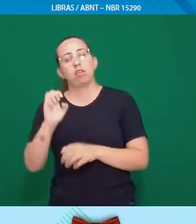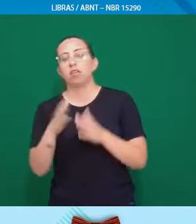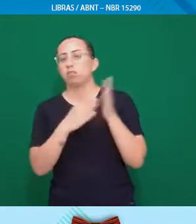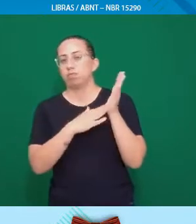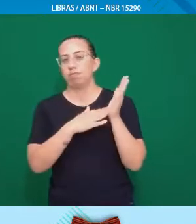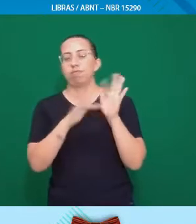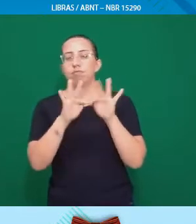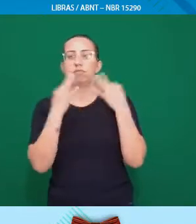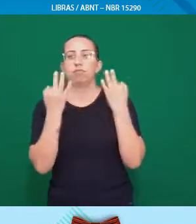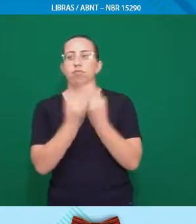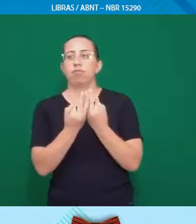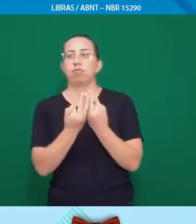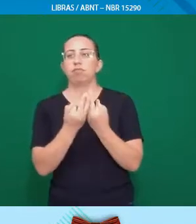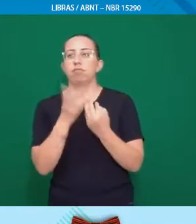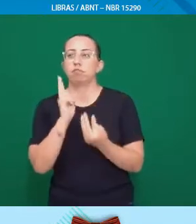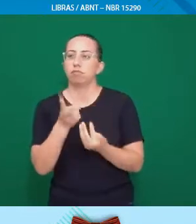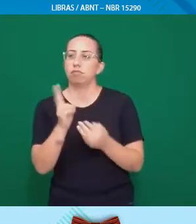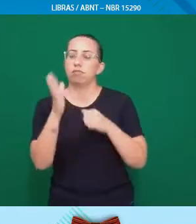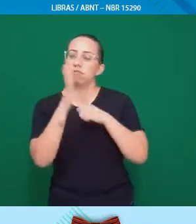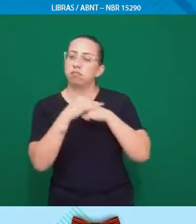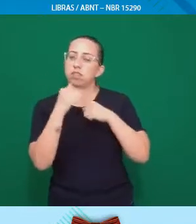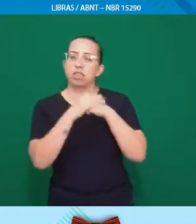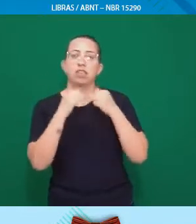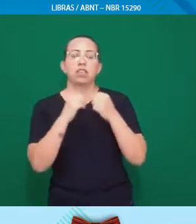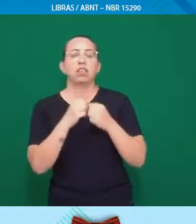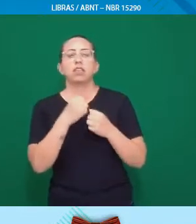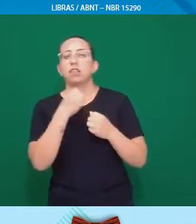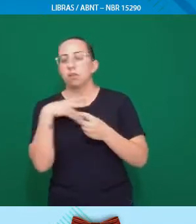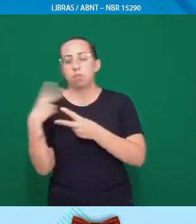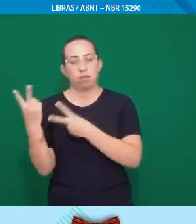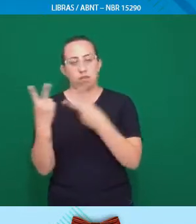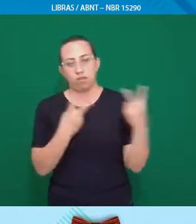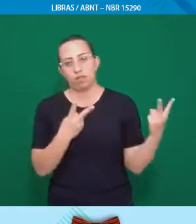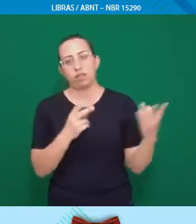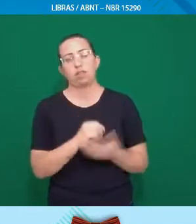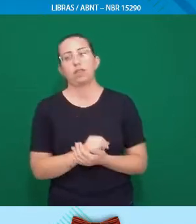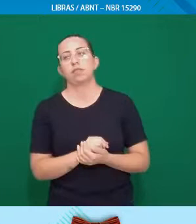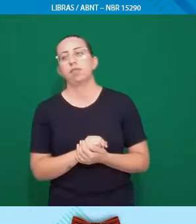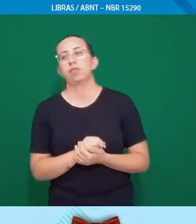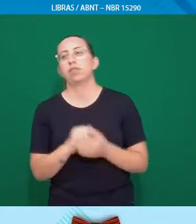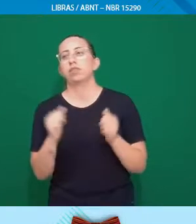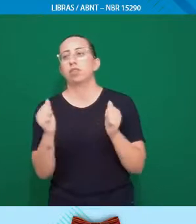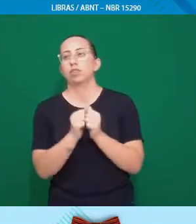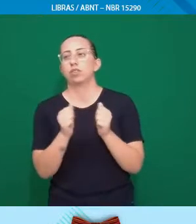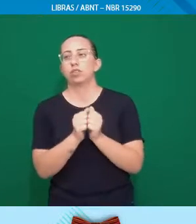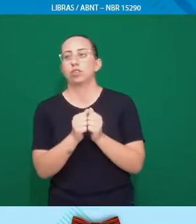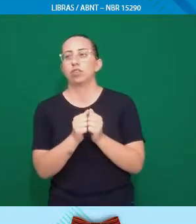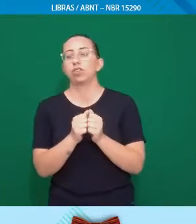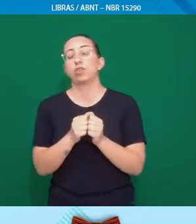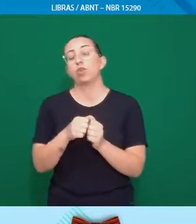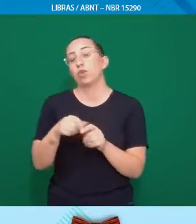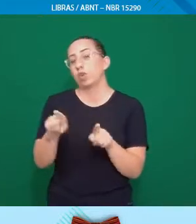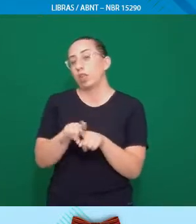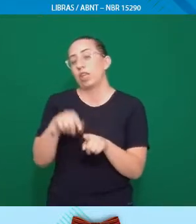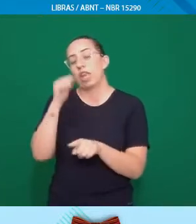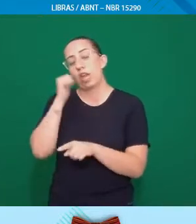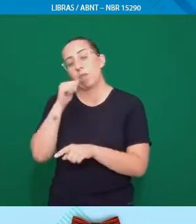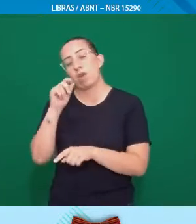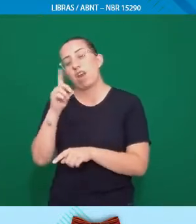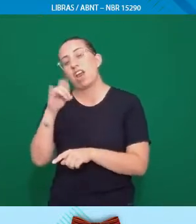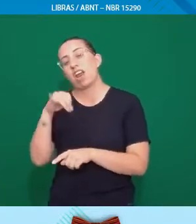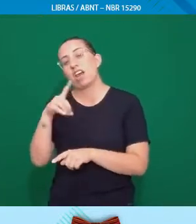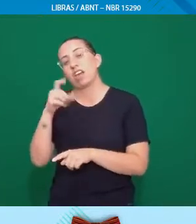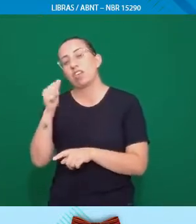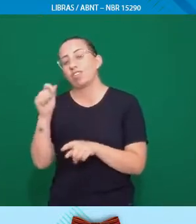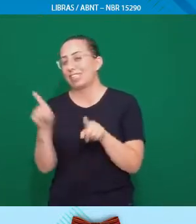seus com as pessoas que ainda né com meu CP na mesma forma está ao lado né ao lado do grande homem sempre existe uma grande mulher que